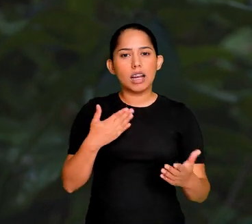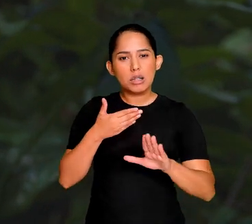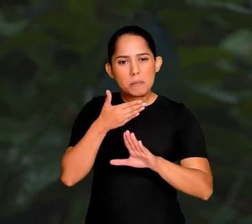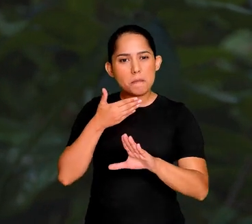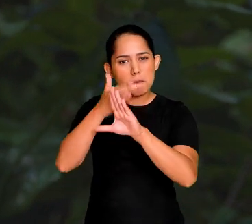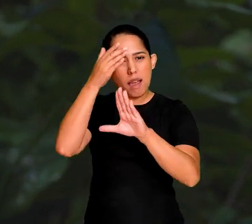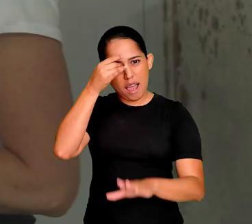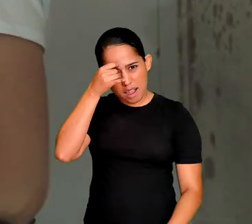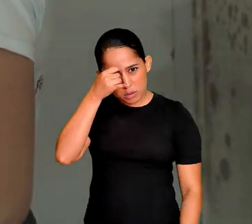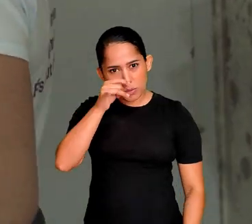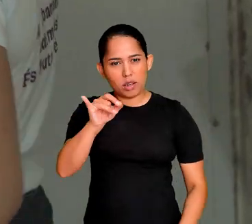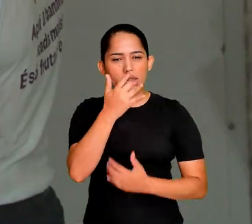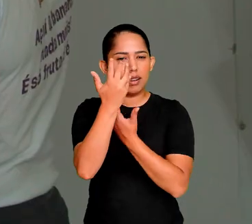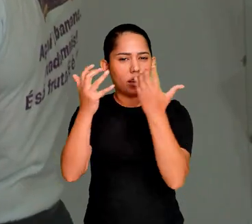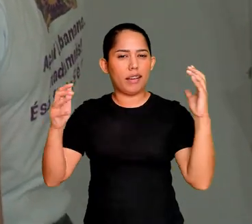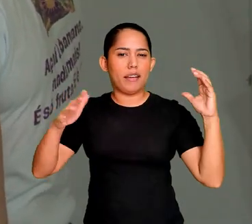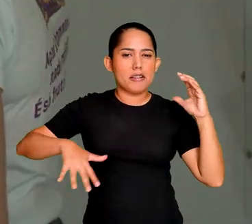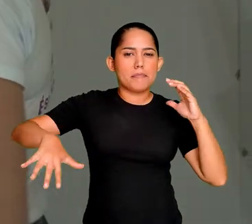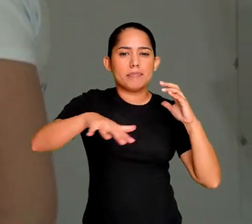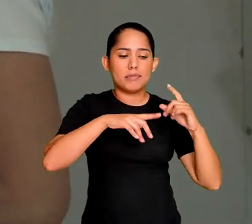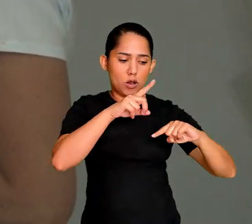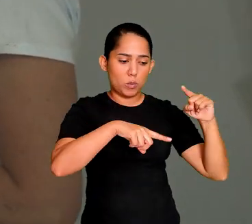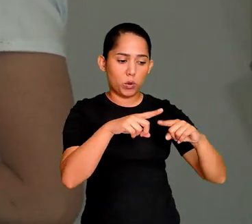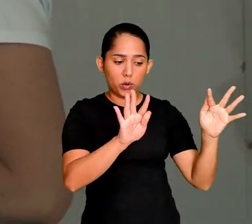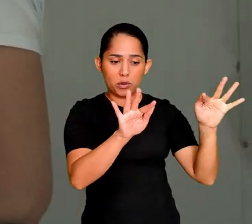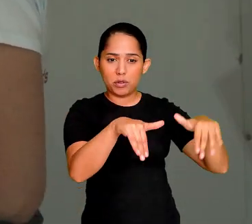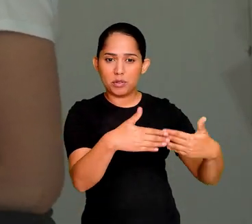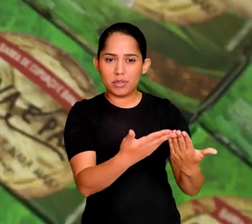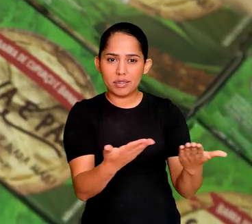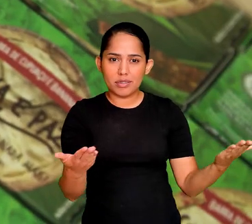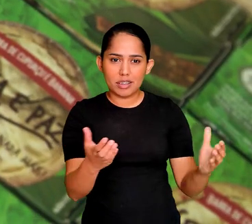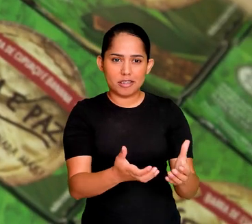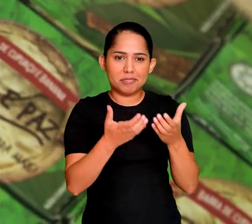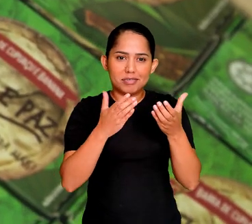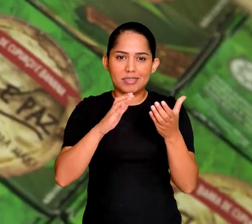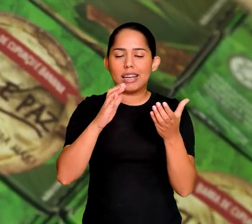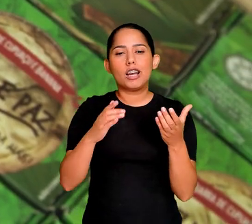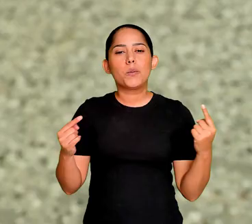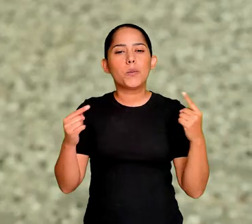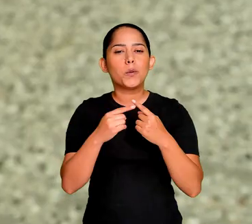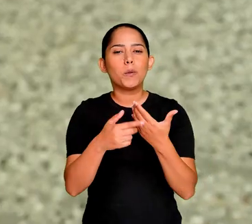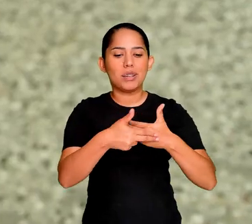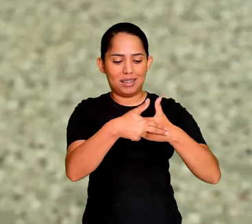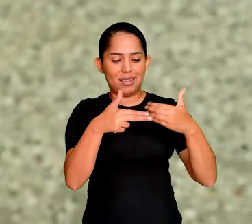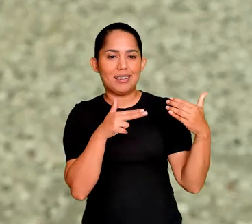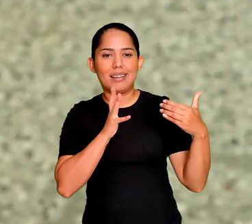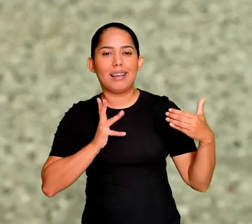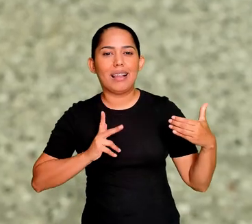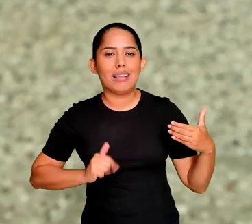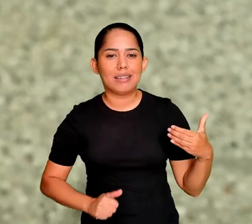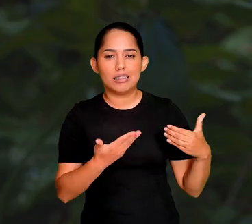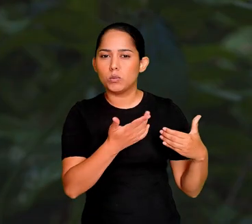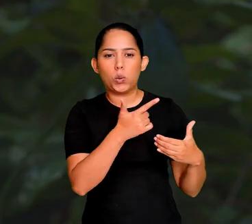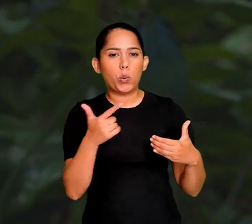o mínimo de impacto na natureza, e o produto final, que é um clean label chamado, né? Ou seja, rótulo limpo,